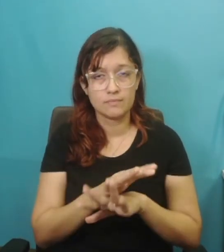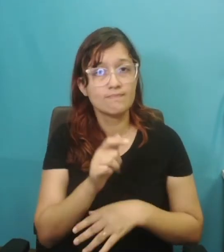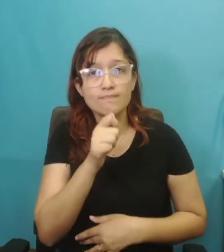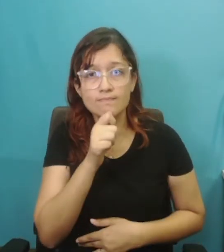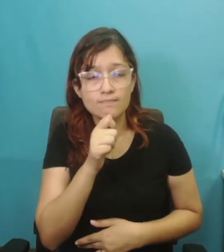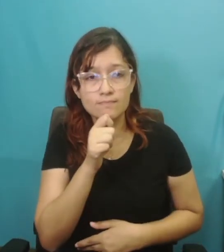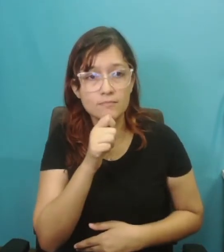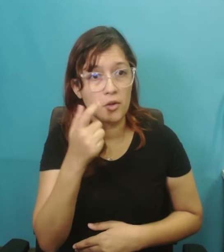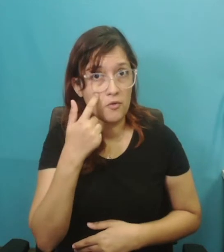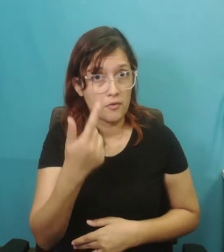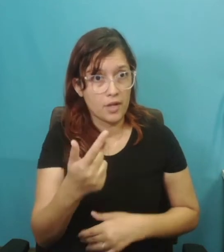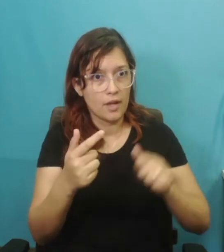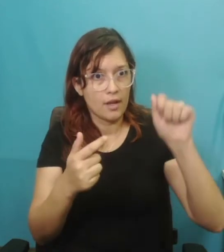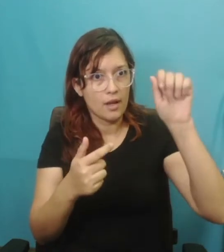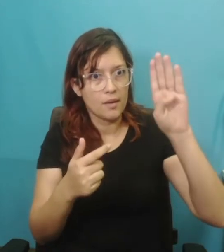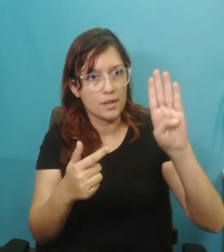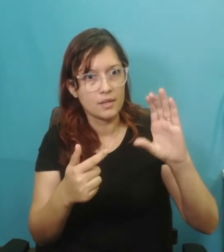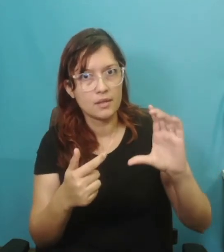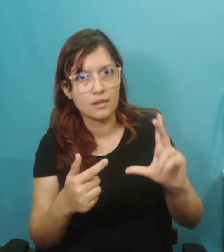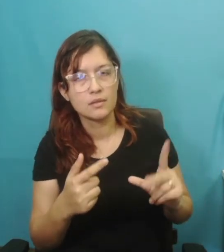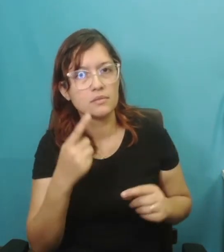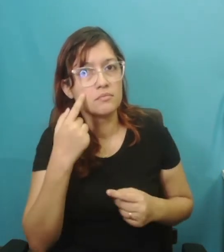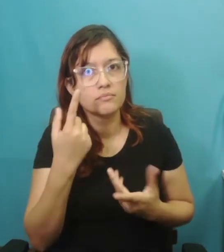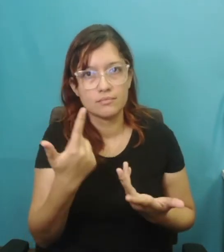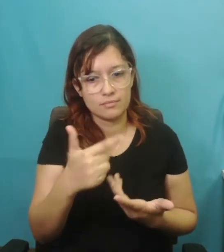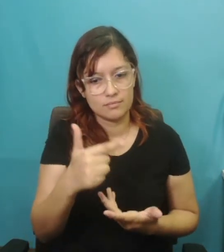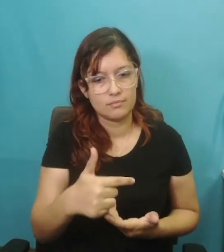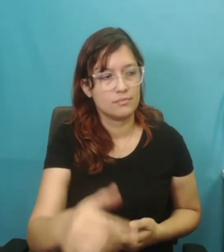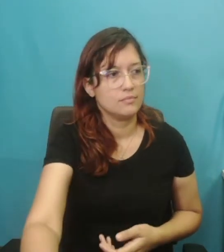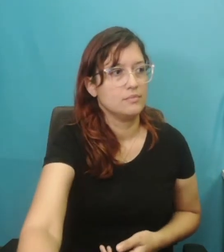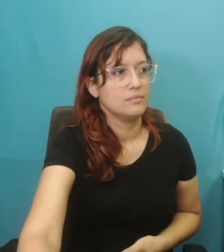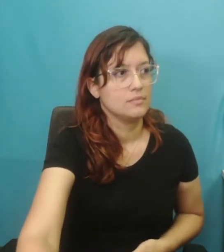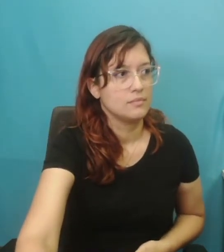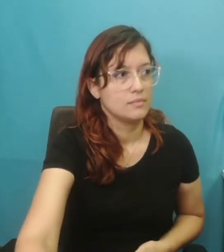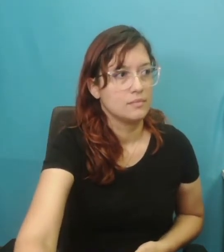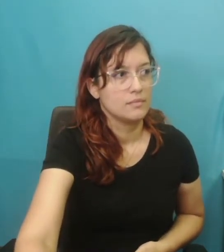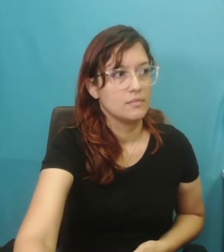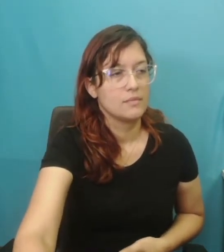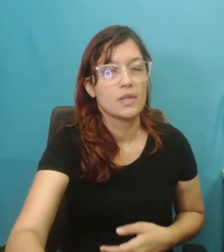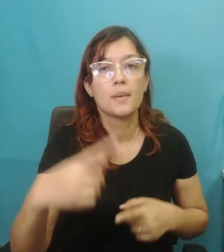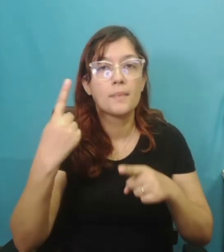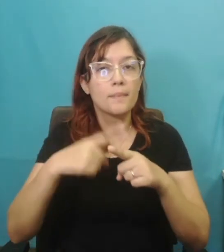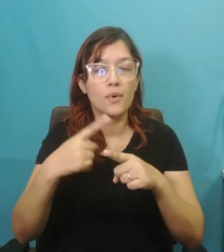0,314 é a resposta final? Ainda não. Veja que nas alternativas nem tem esse valor.